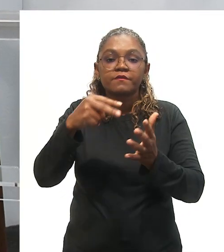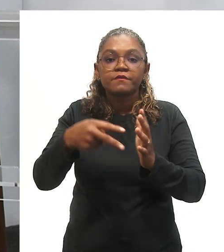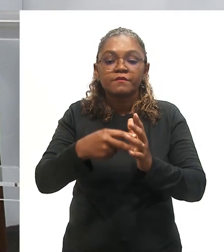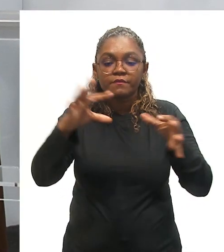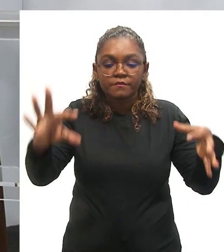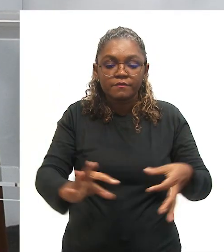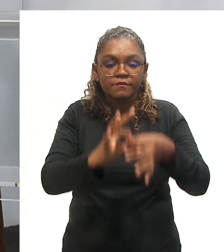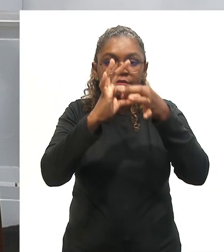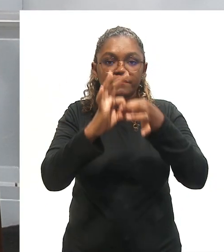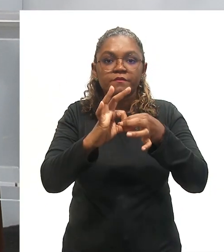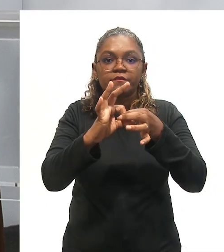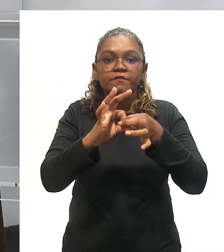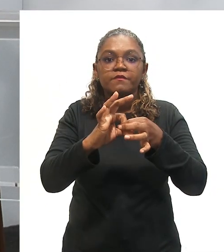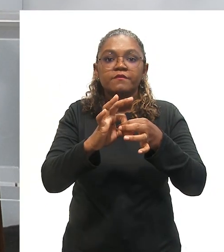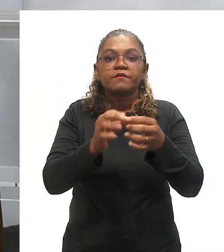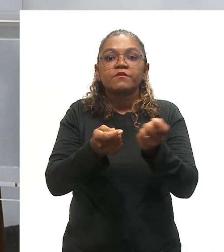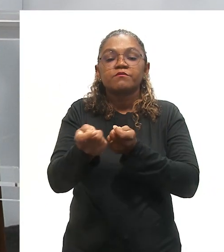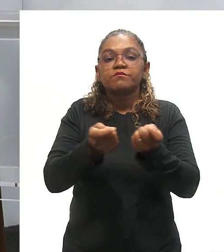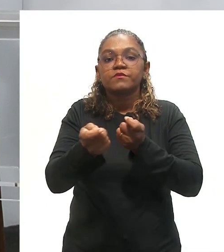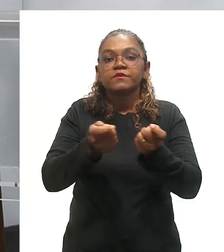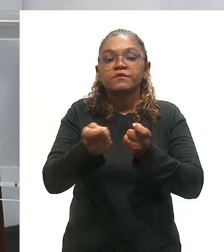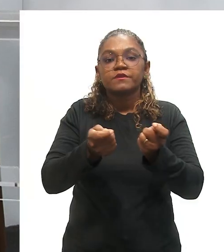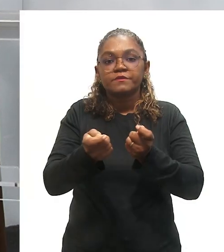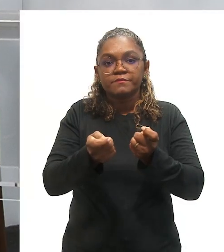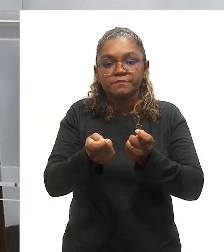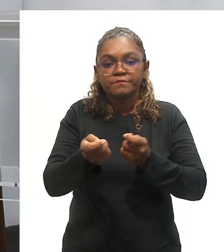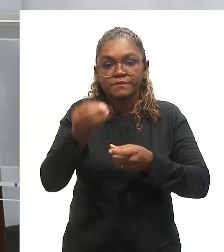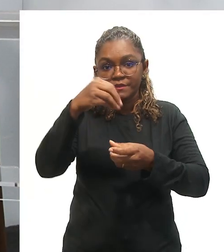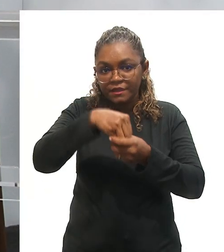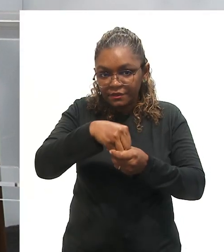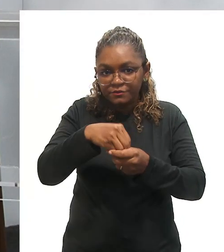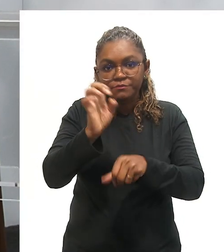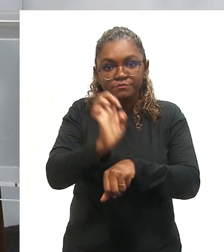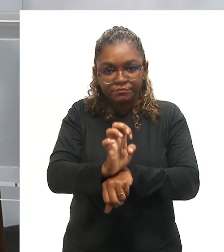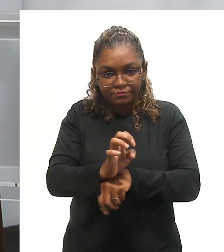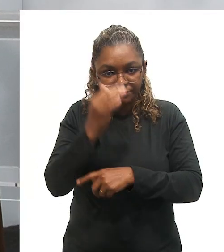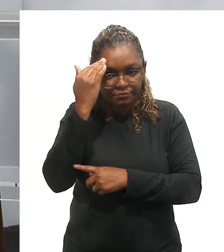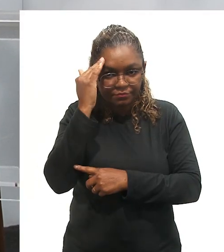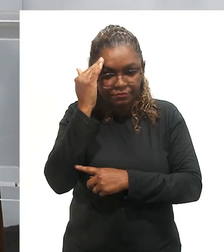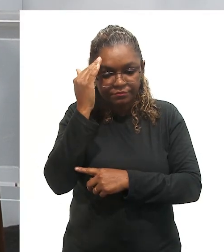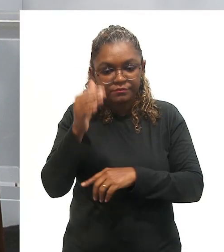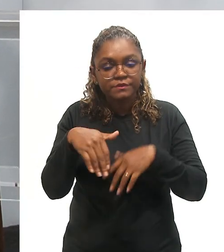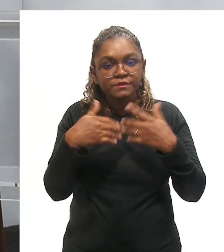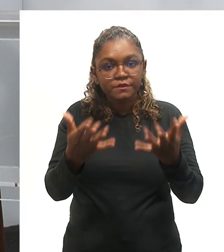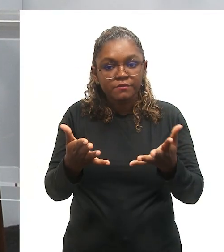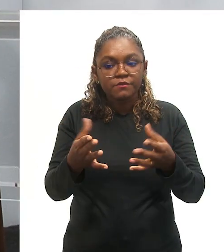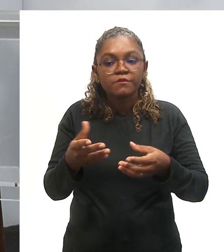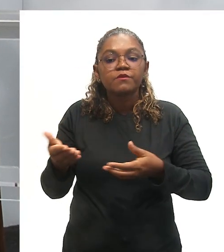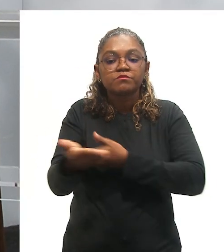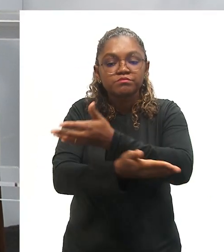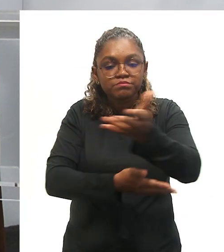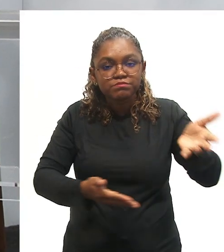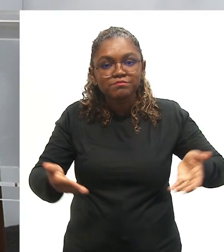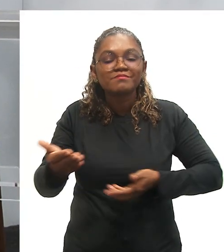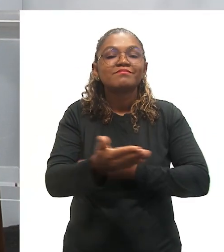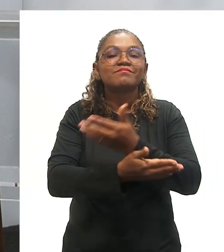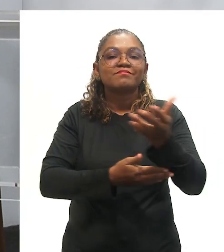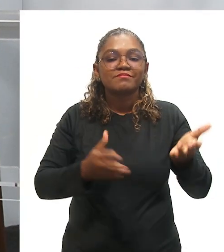da Controladoria Geral do Estado, que é um controle interno. Então, eles trabalham em conjunto.